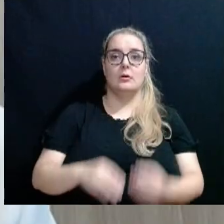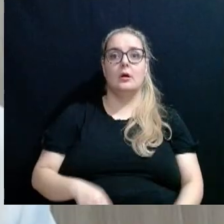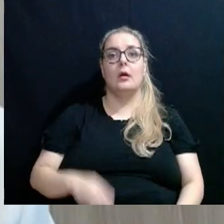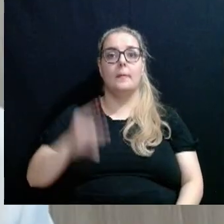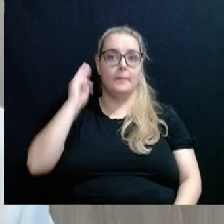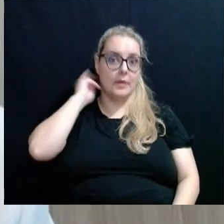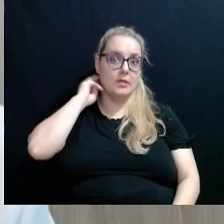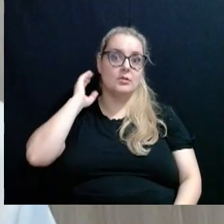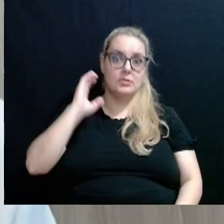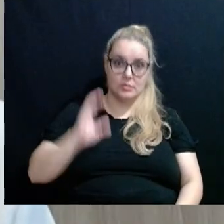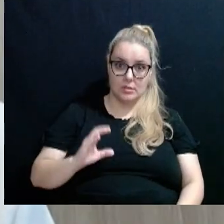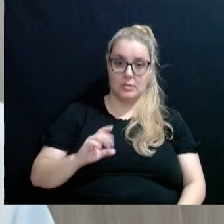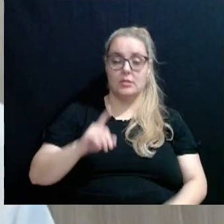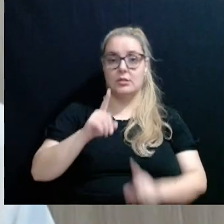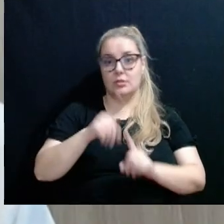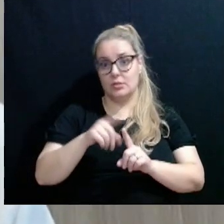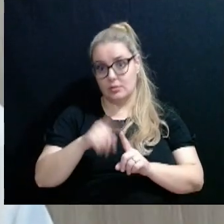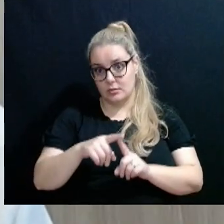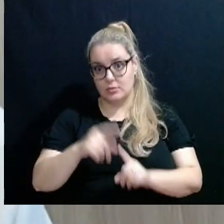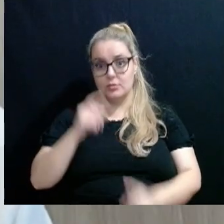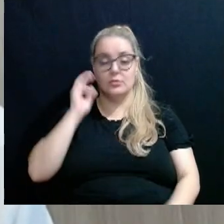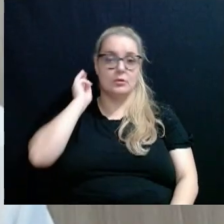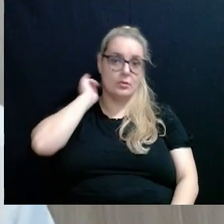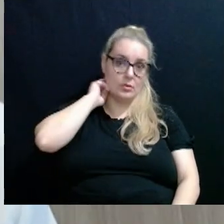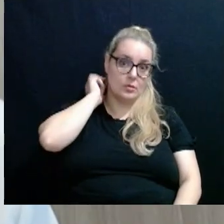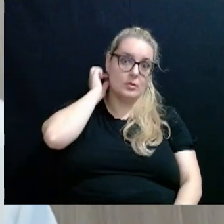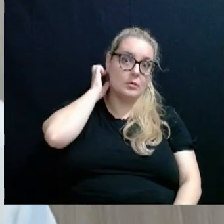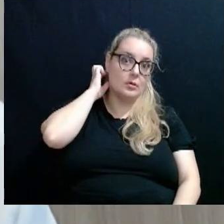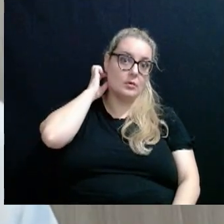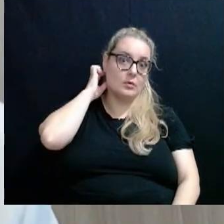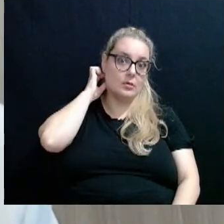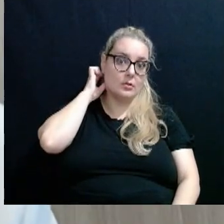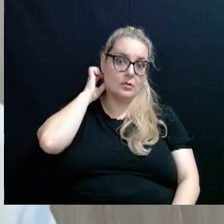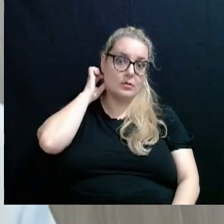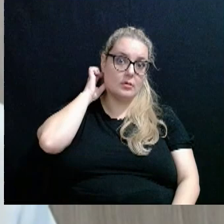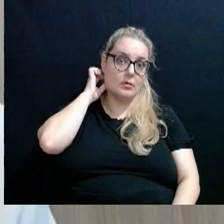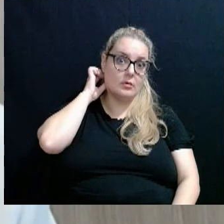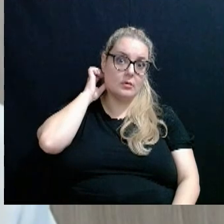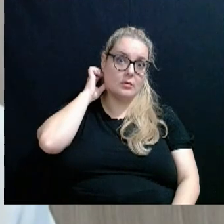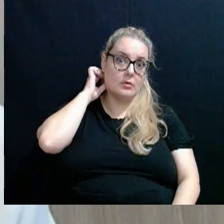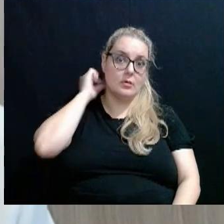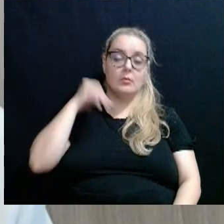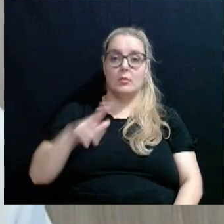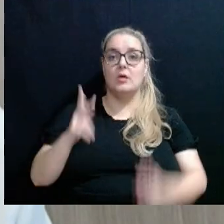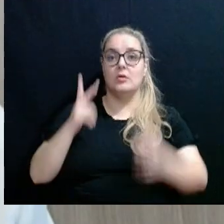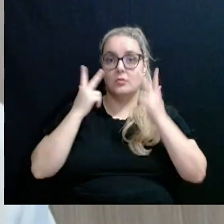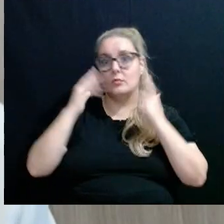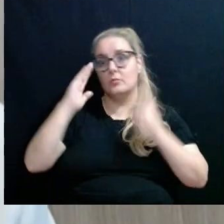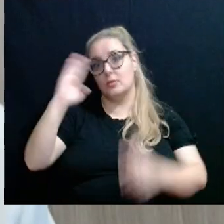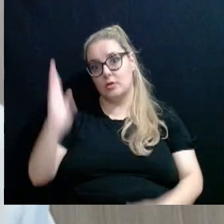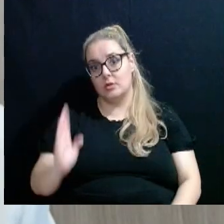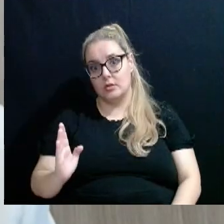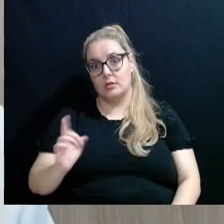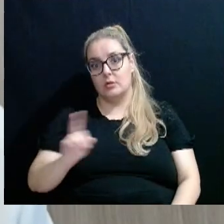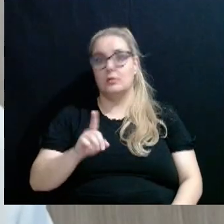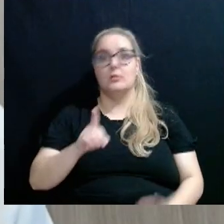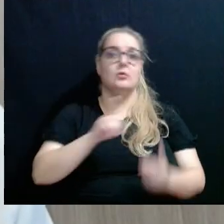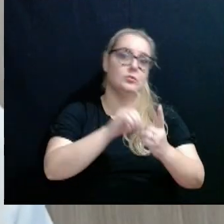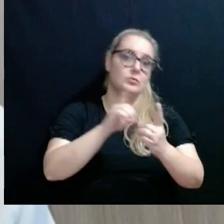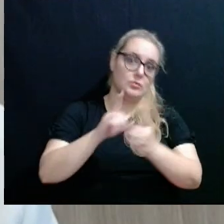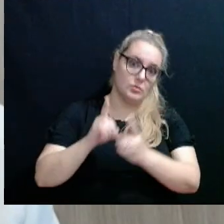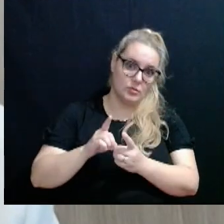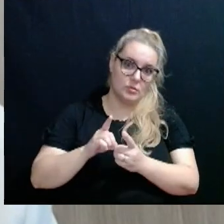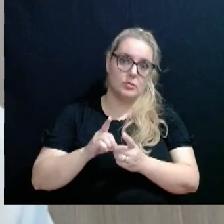mais comum, e hoje já é o tipo de meningite meningocócica mais comum no Brasil, apesar de não